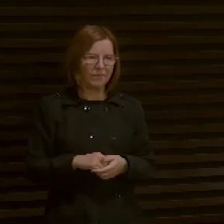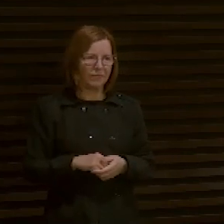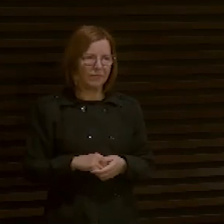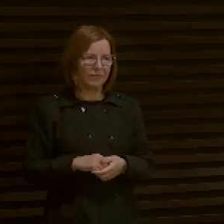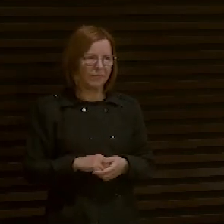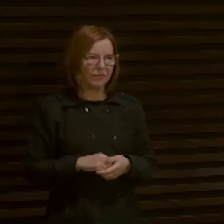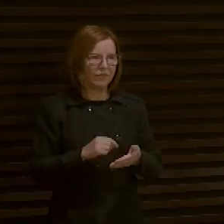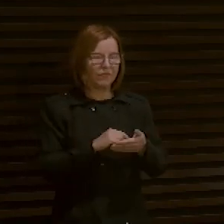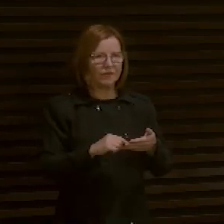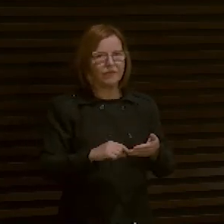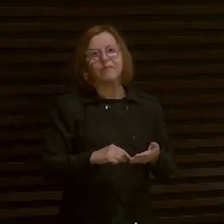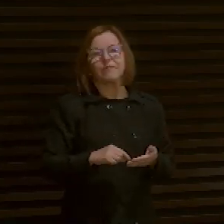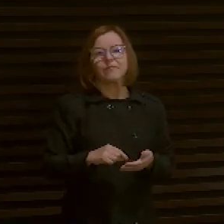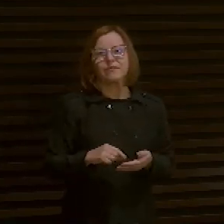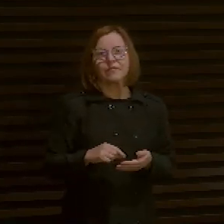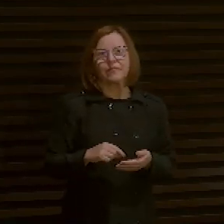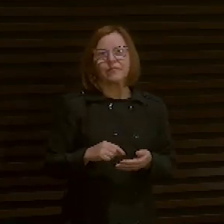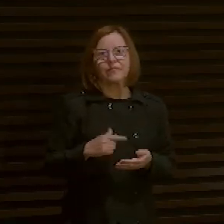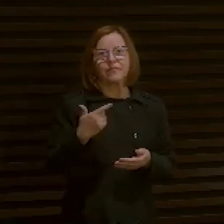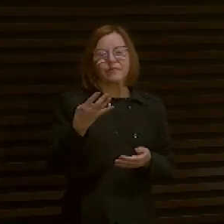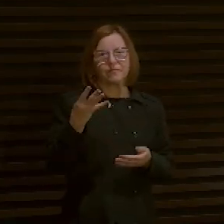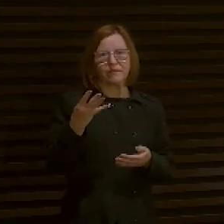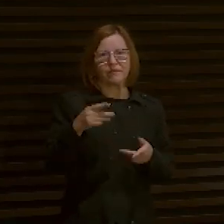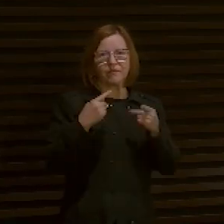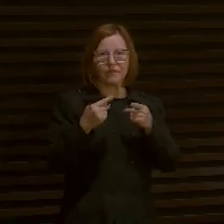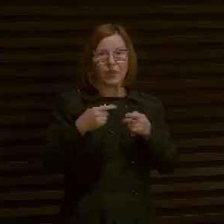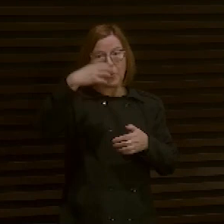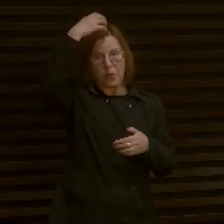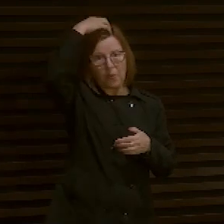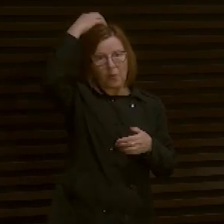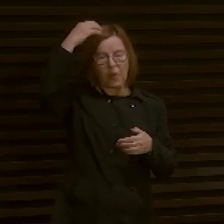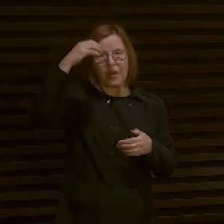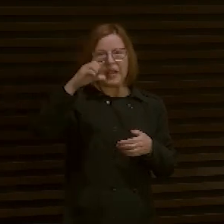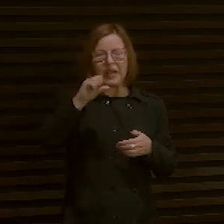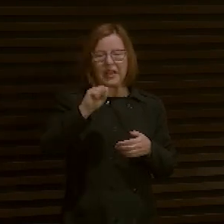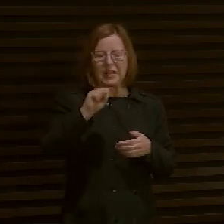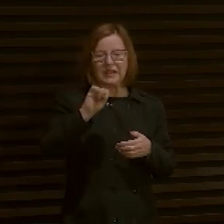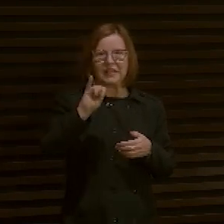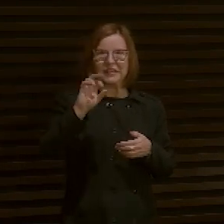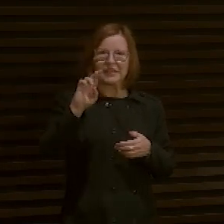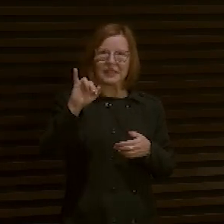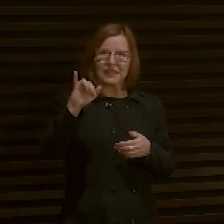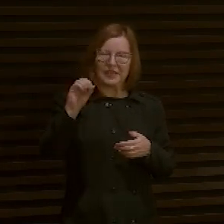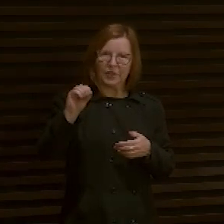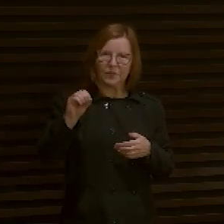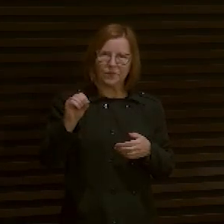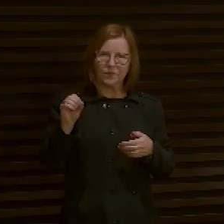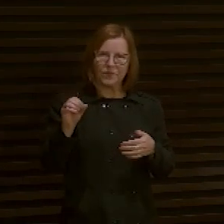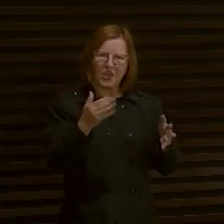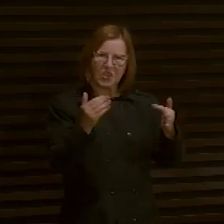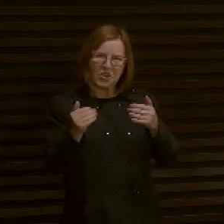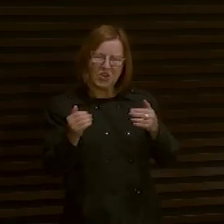Versículo 24 do capítulo 6 diz assim: Ben-Hadad, rei da Síria, ajuntou todo o seu exército, foi